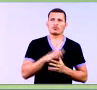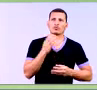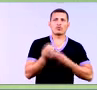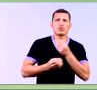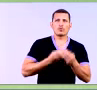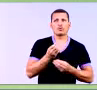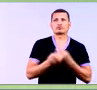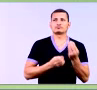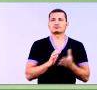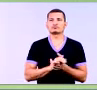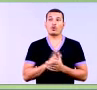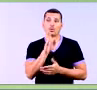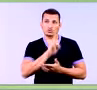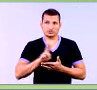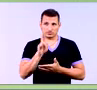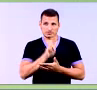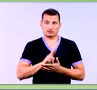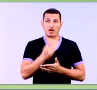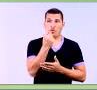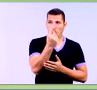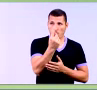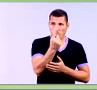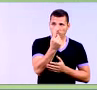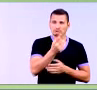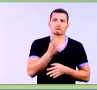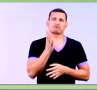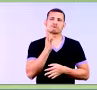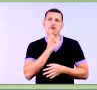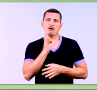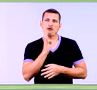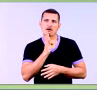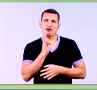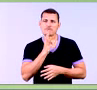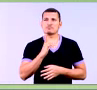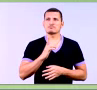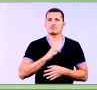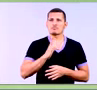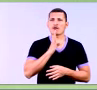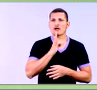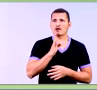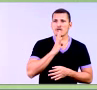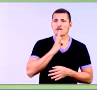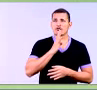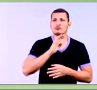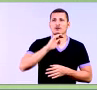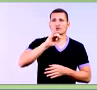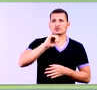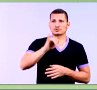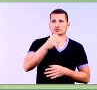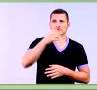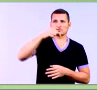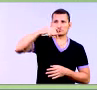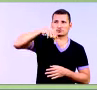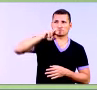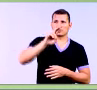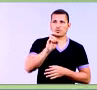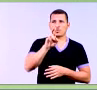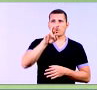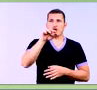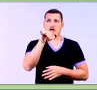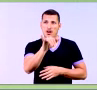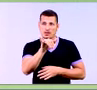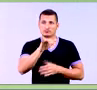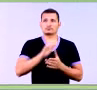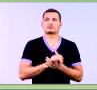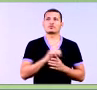framework muito conhecido chamado jQuery. Olha só, um framework, ele